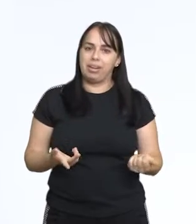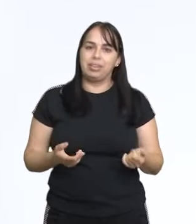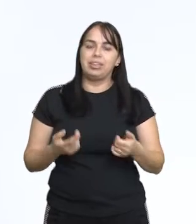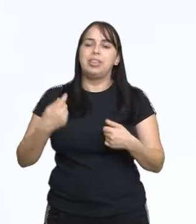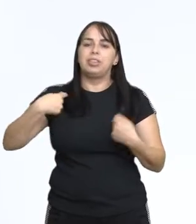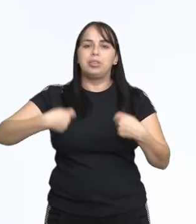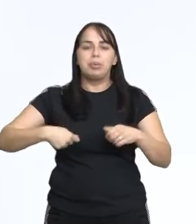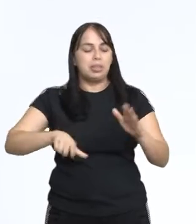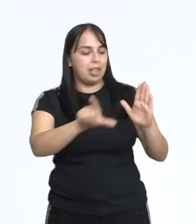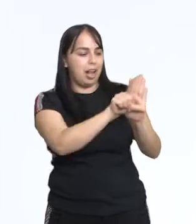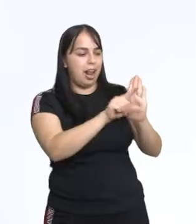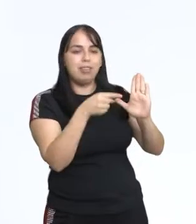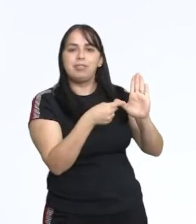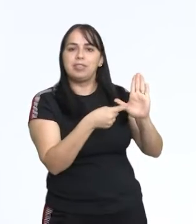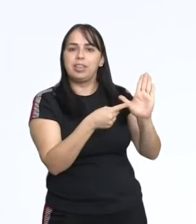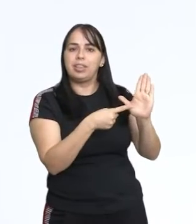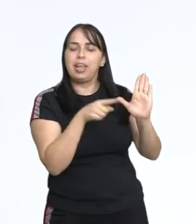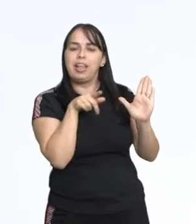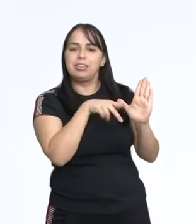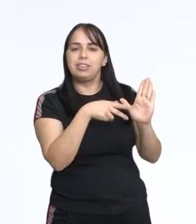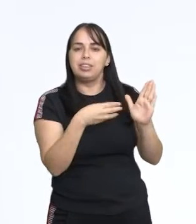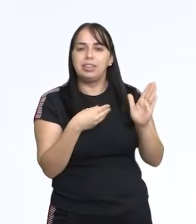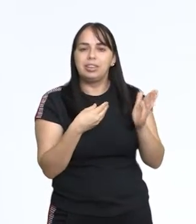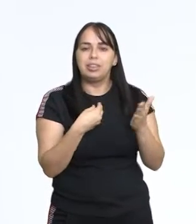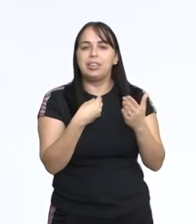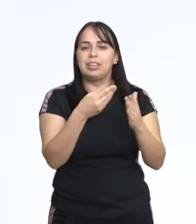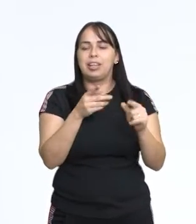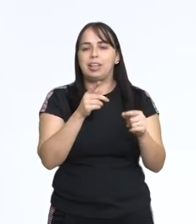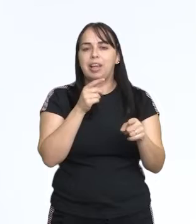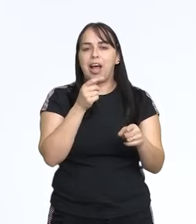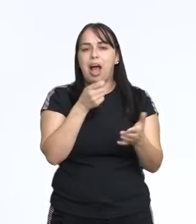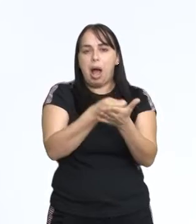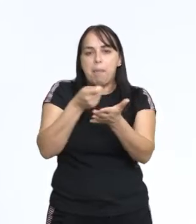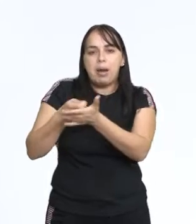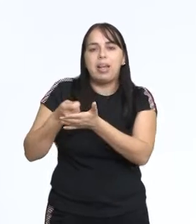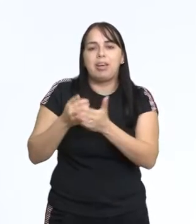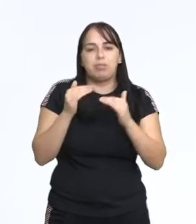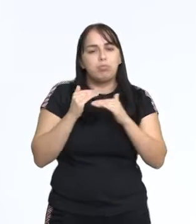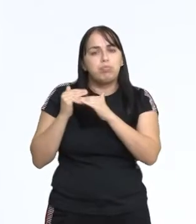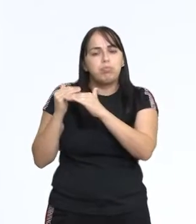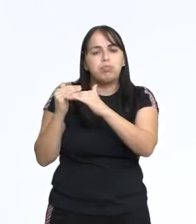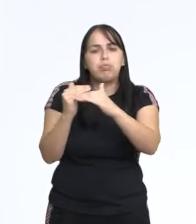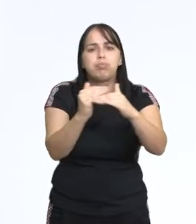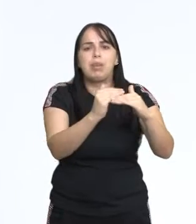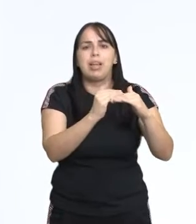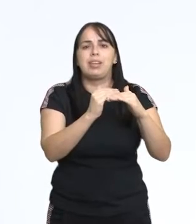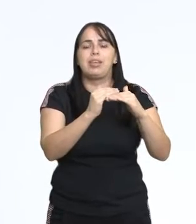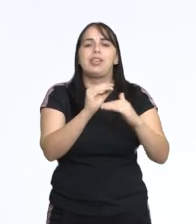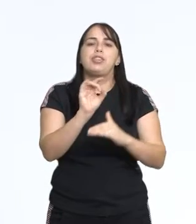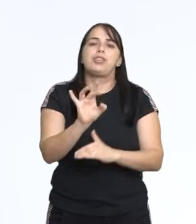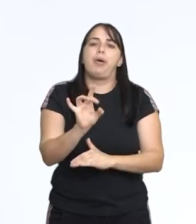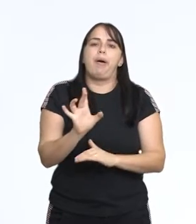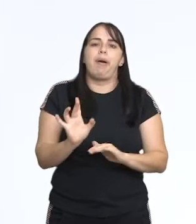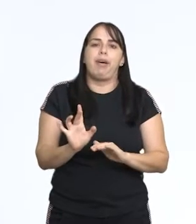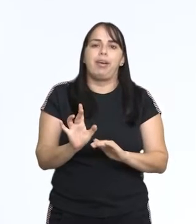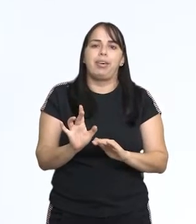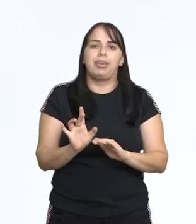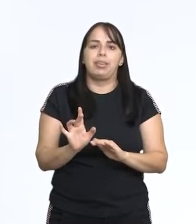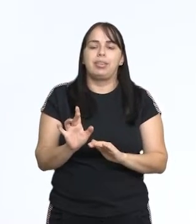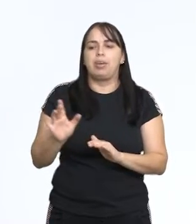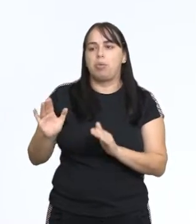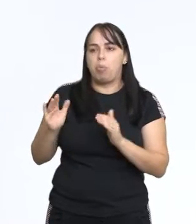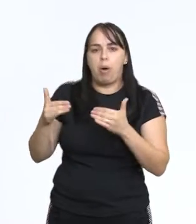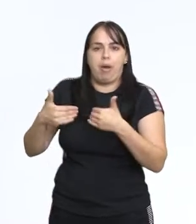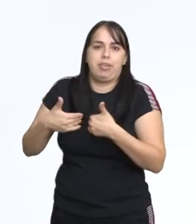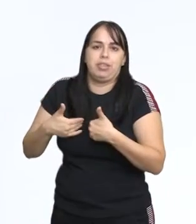que essas leis sejam aplicadas e de uma forma com equidade, né? Não é só assim, o autista tem direito